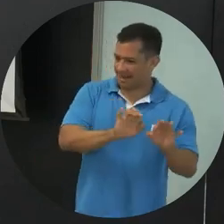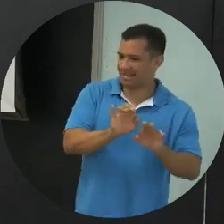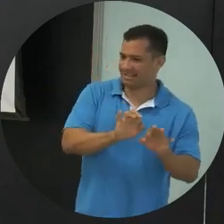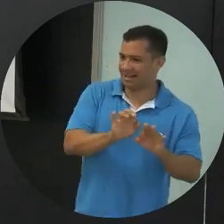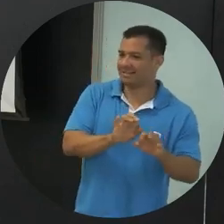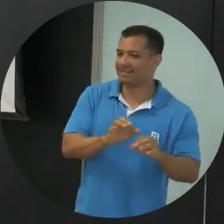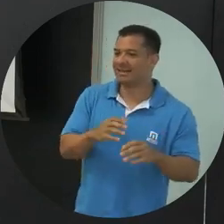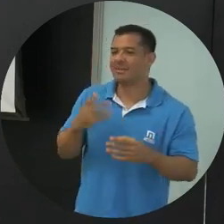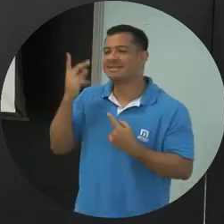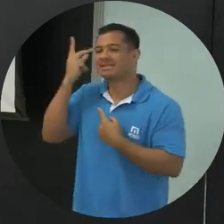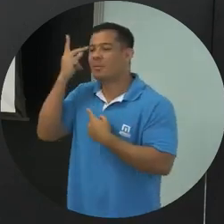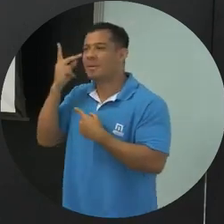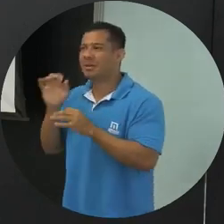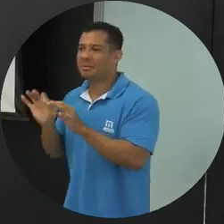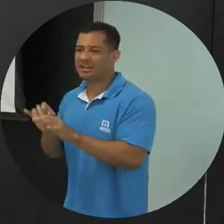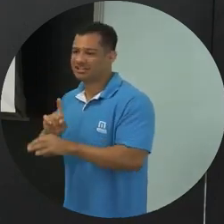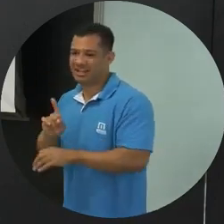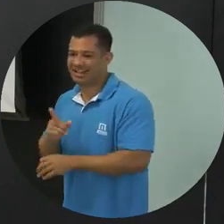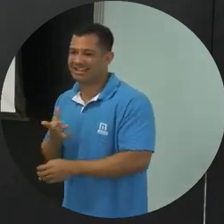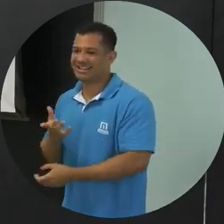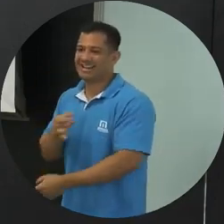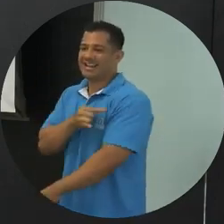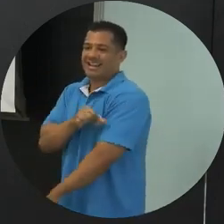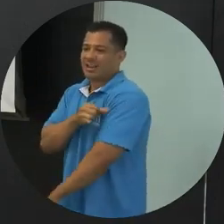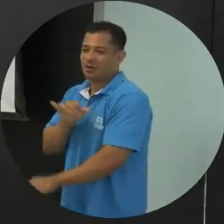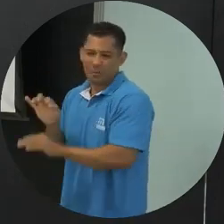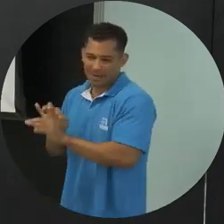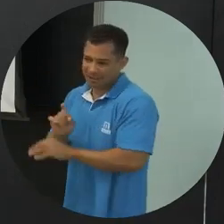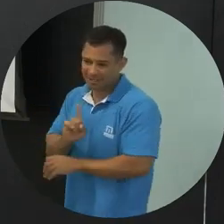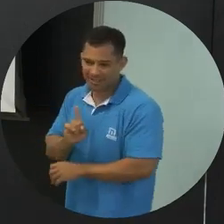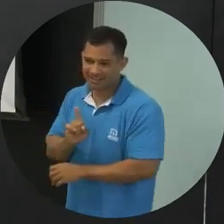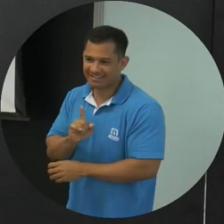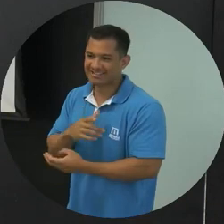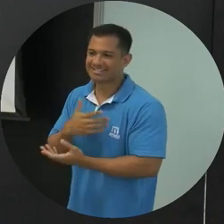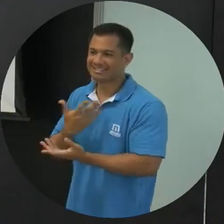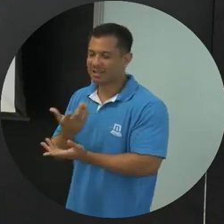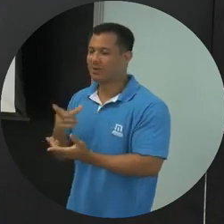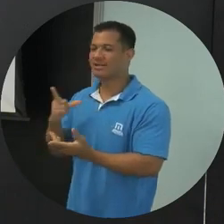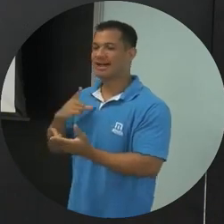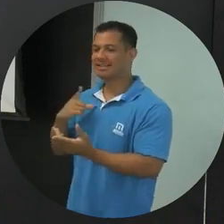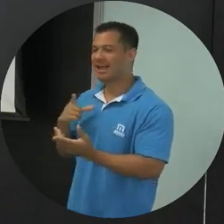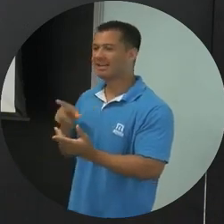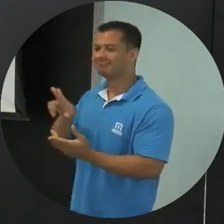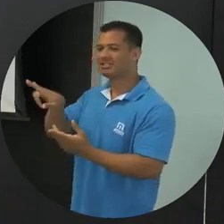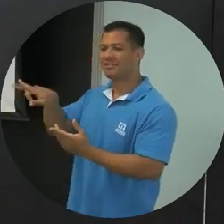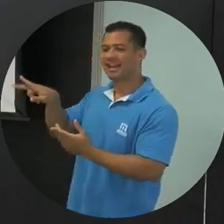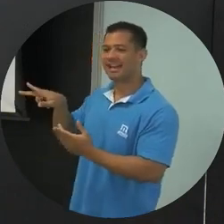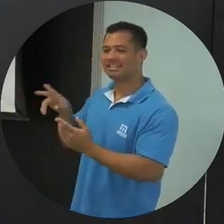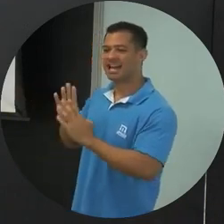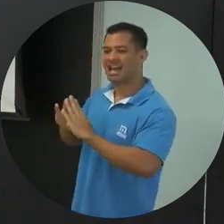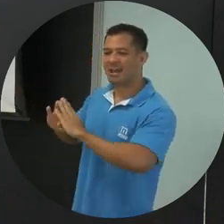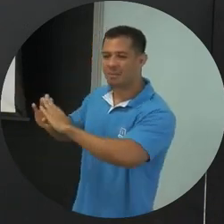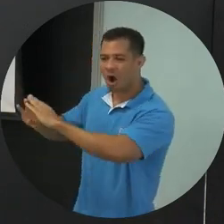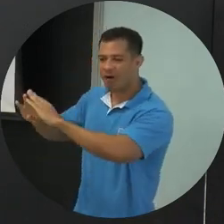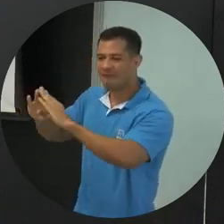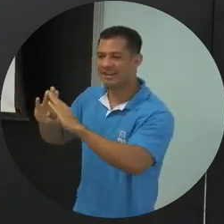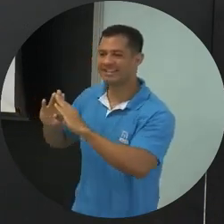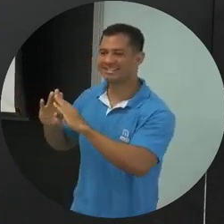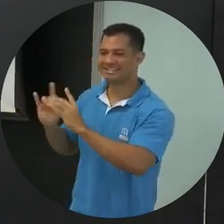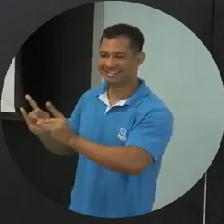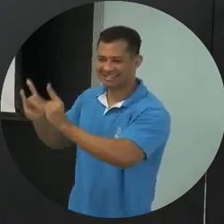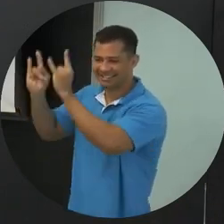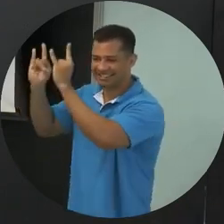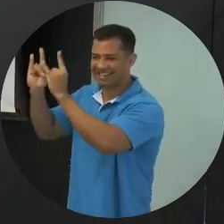Paulo, como Rio, né? Então você tem mobiliário urbano de diferentes idades, né? E com diferentes